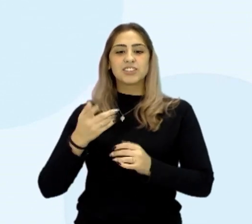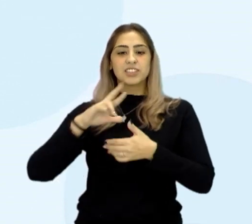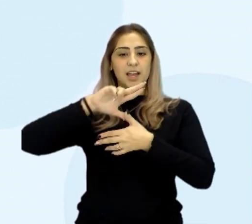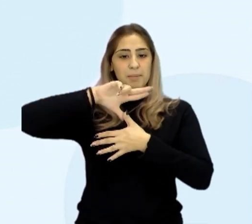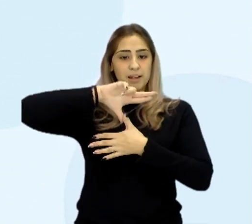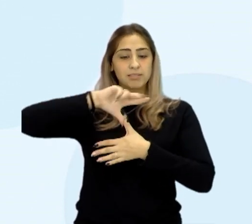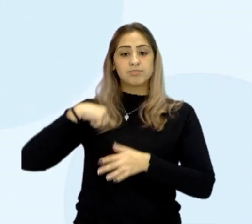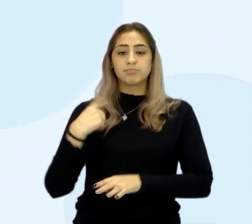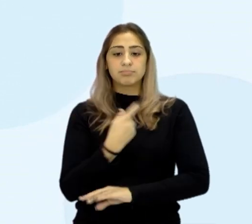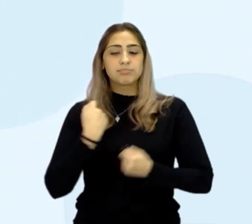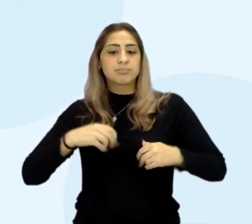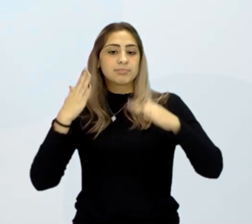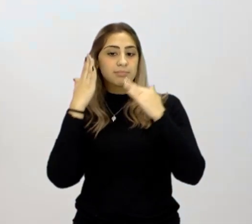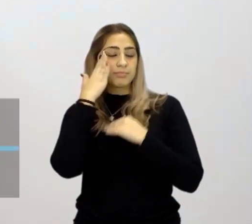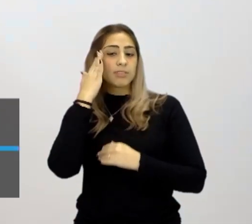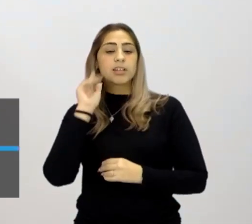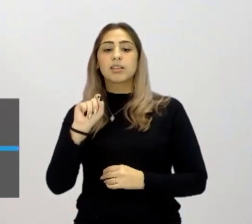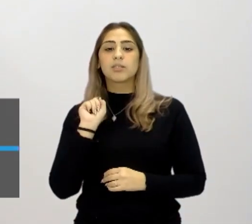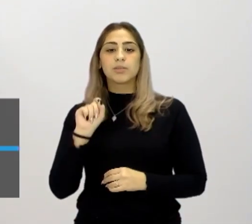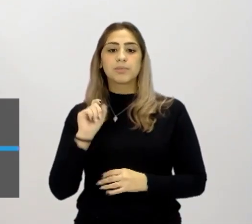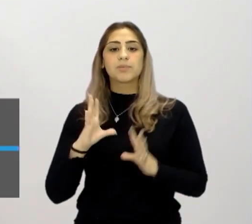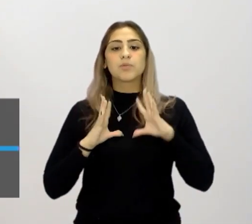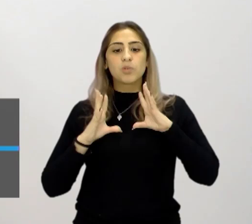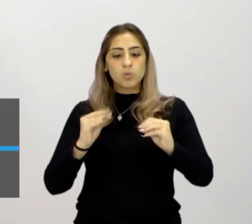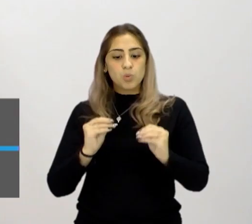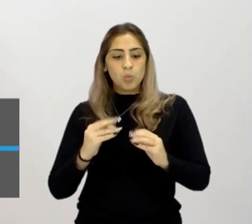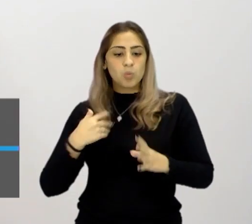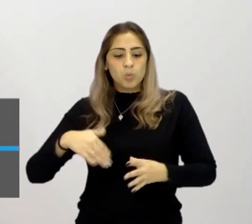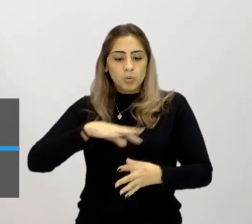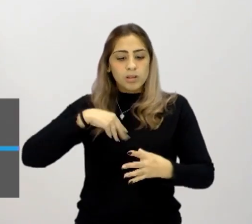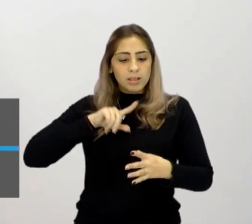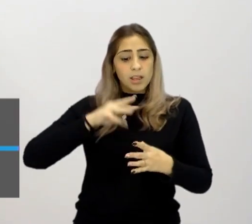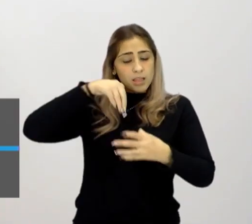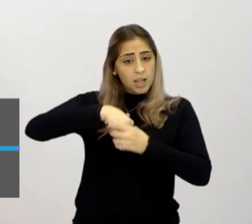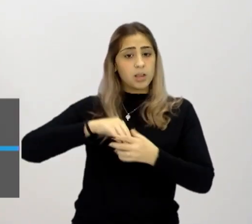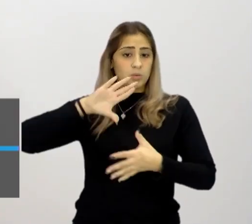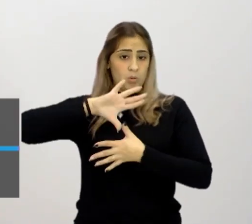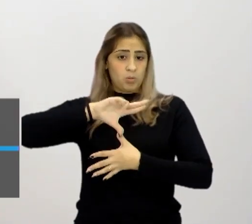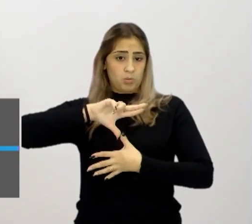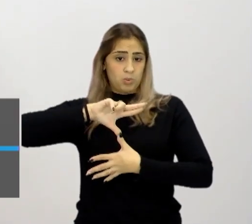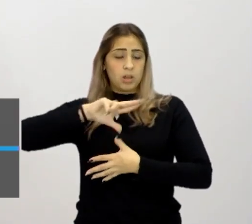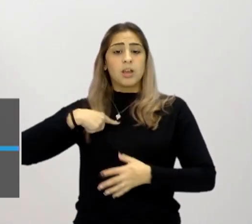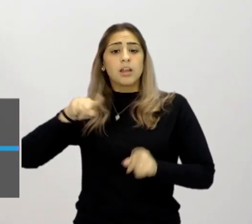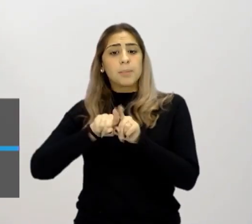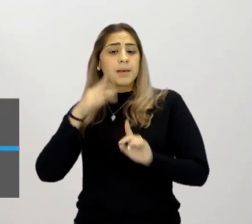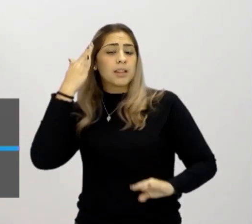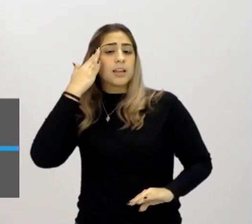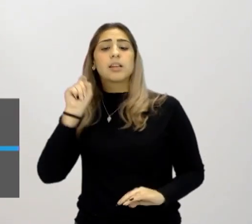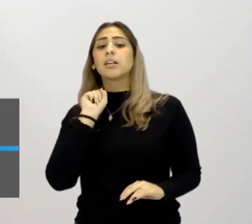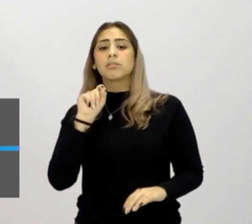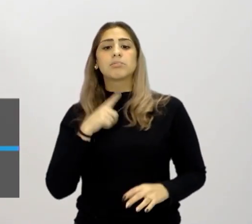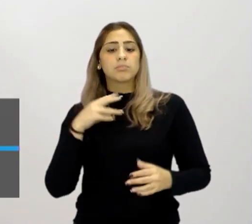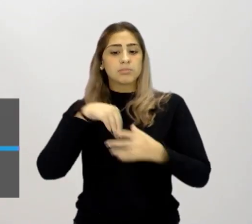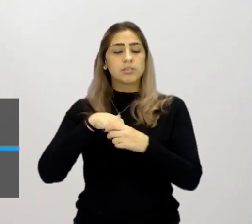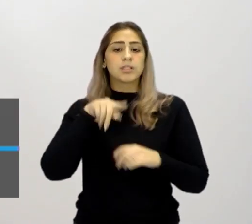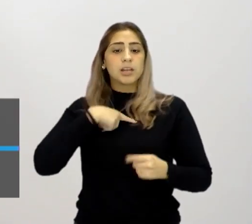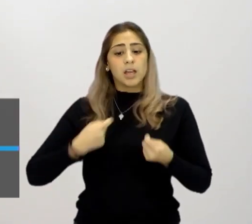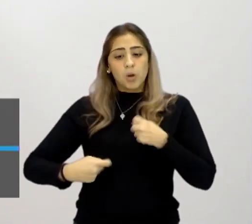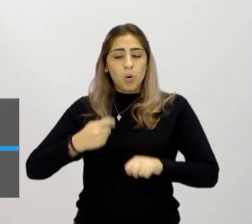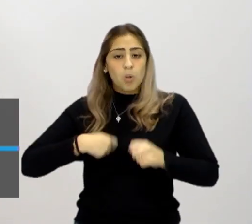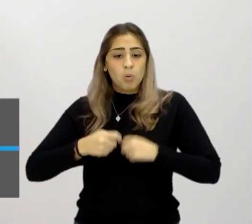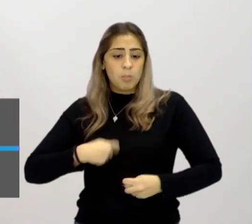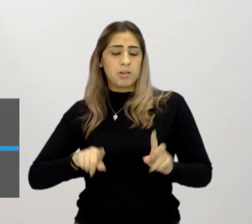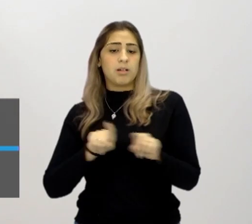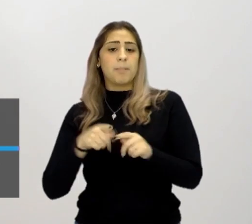a gente precisa entender o todo da América Latina, mas entender também que a América Latina,